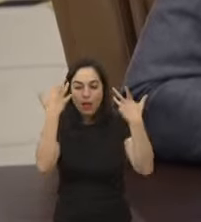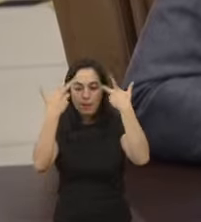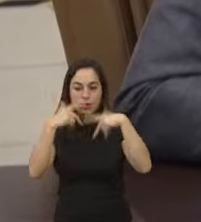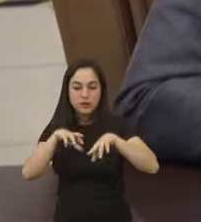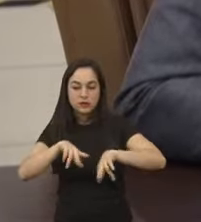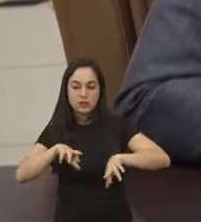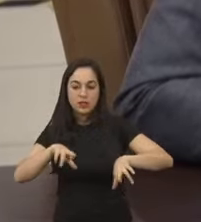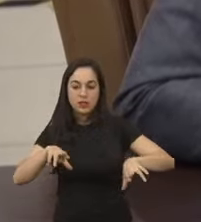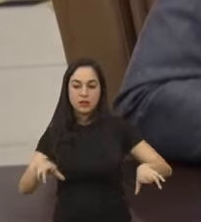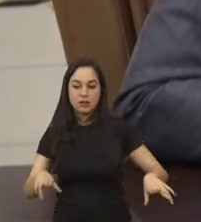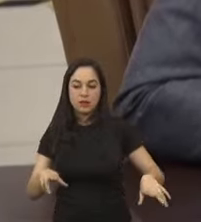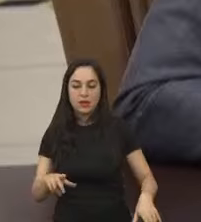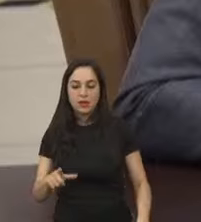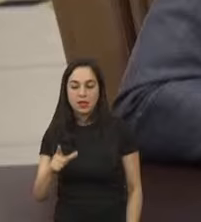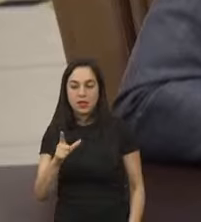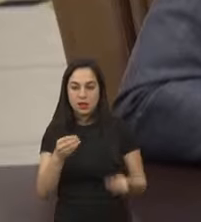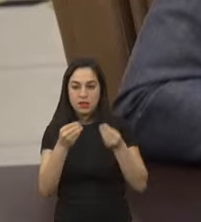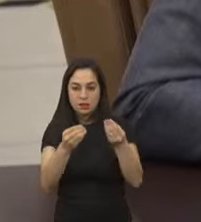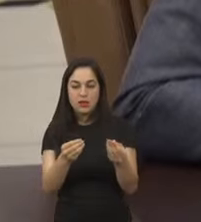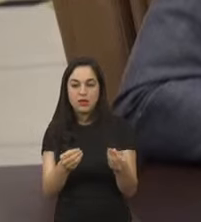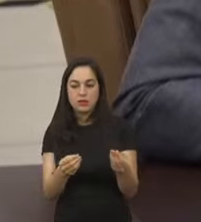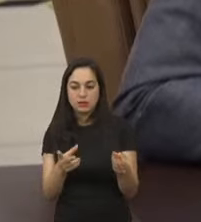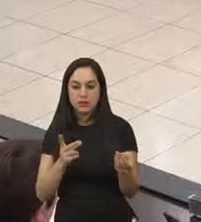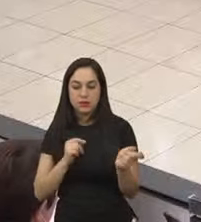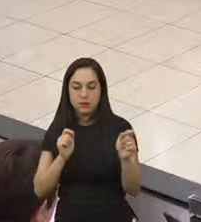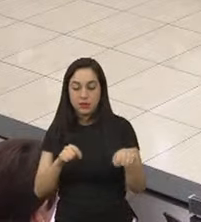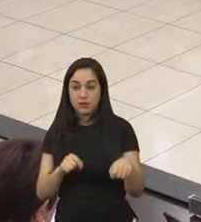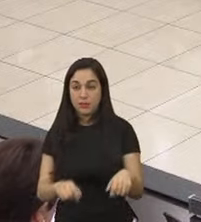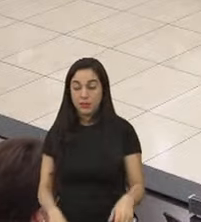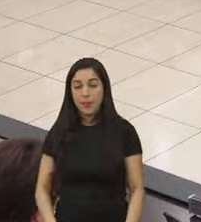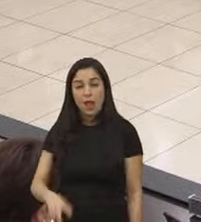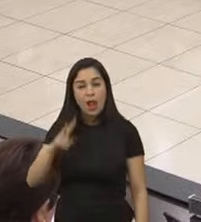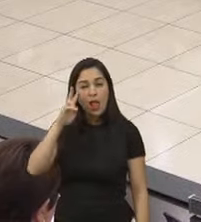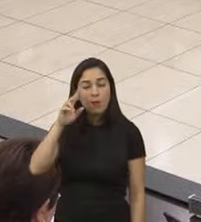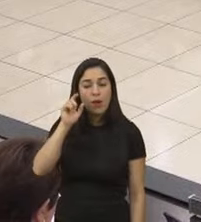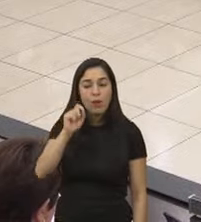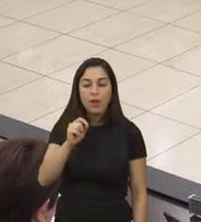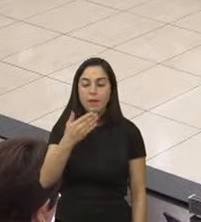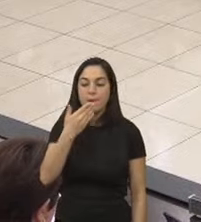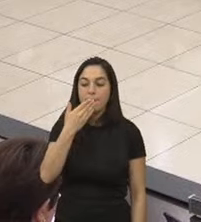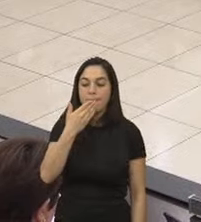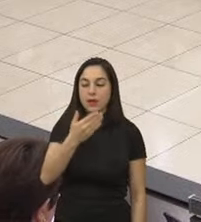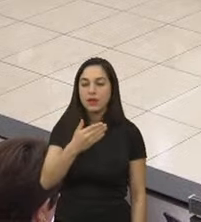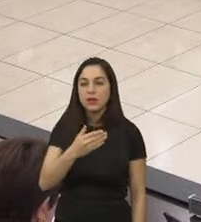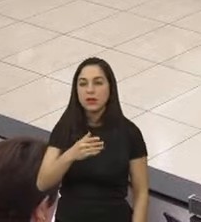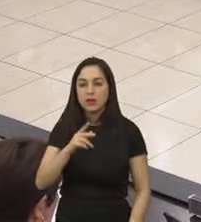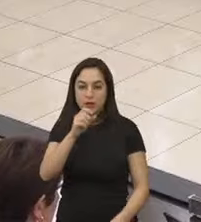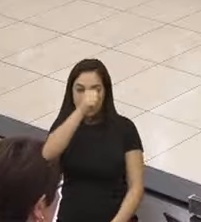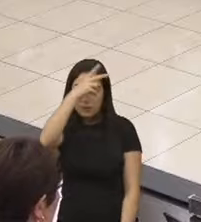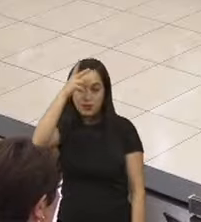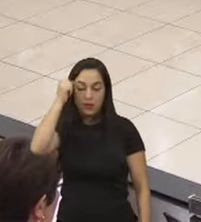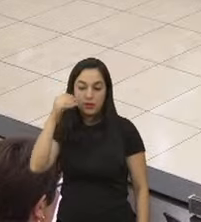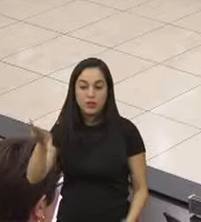condições que eles merecem. Obrigado. Hernani, só para lembrar aqui, o pedido de coautoria do Poder Executivo da Prefeitura chegou esse ano,